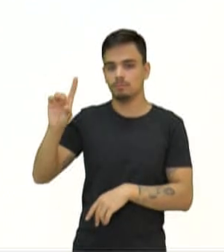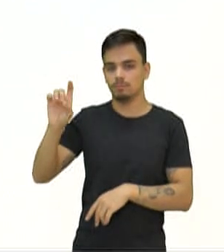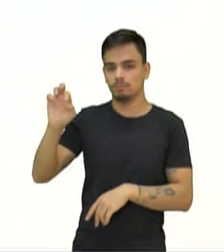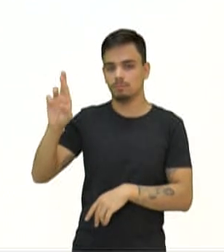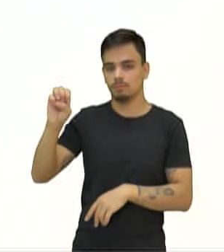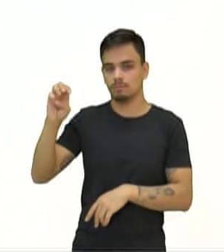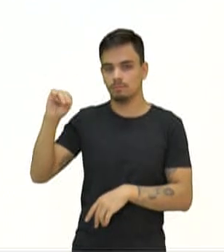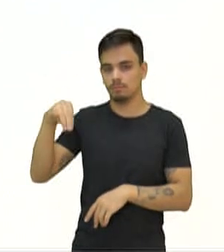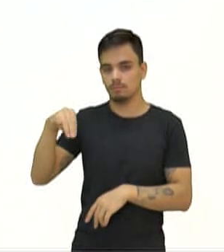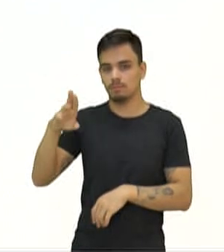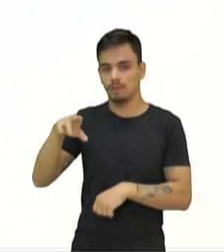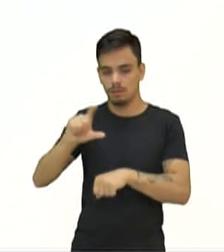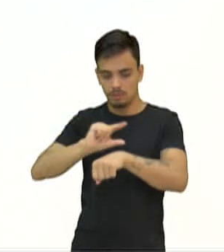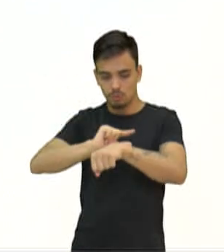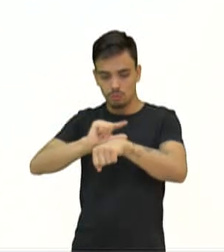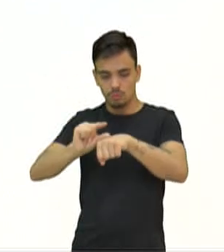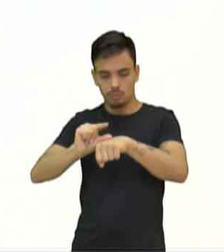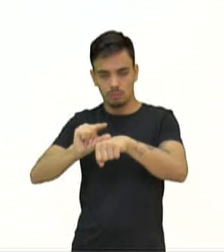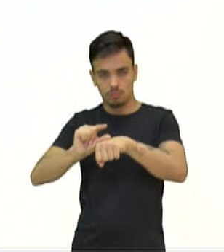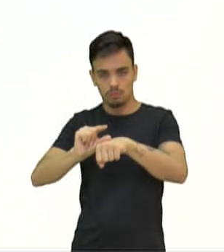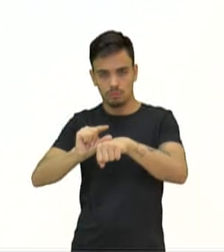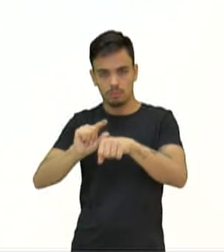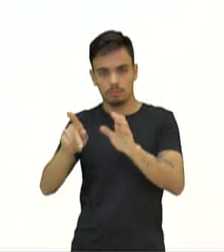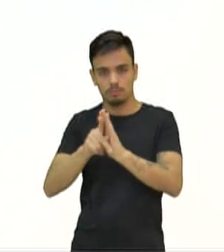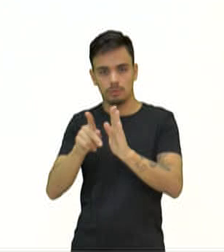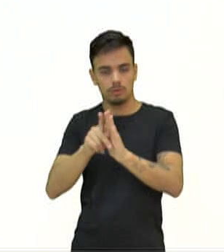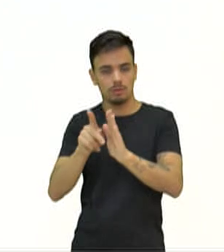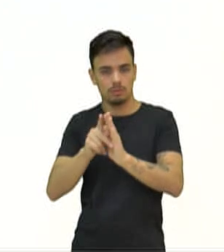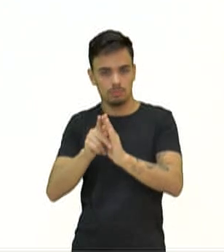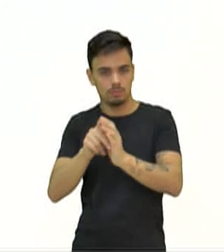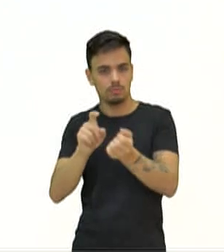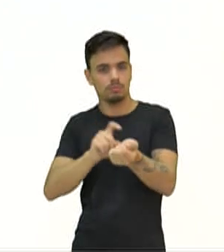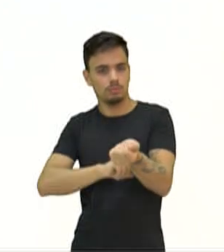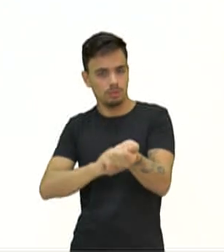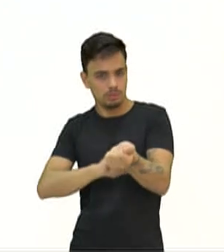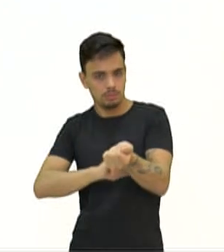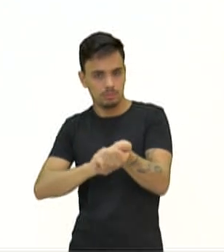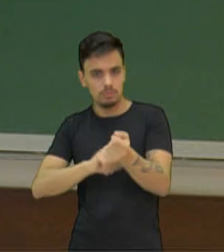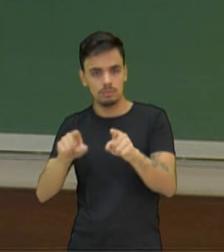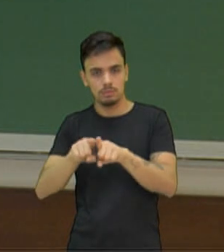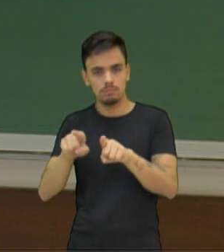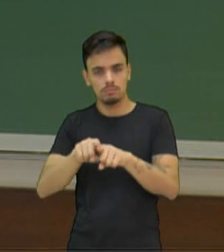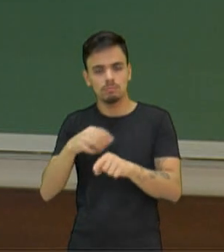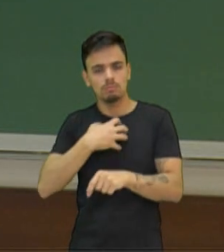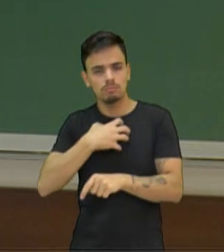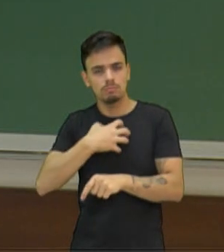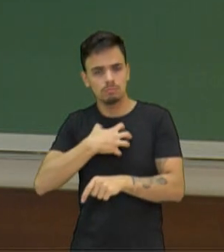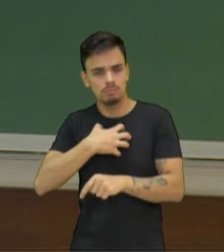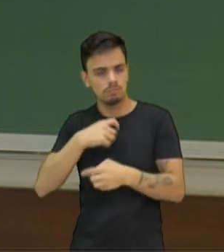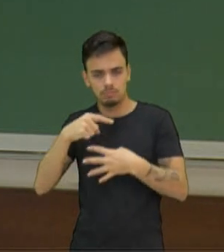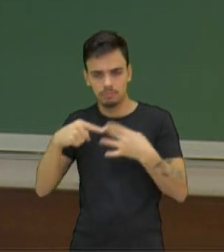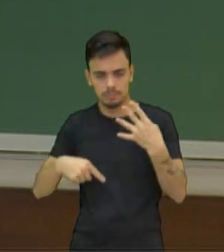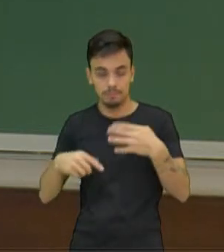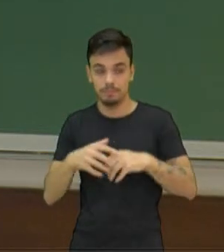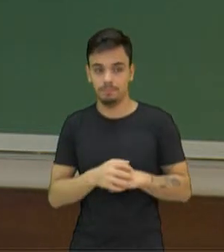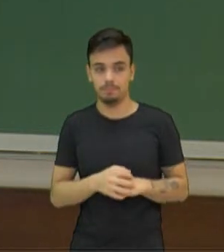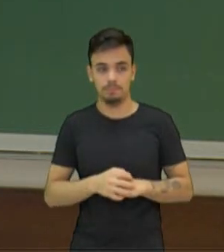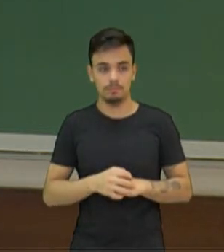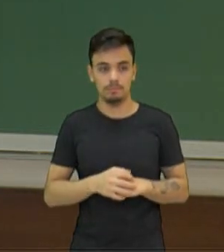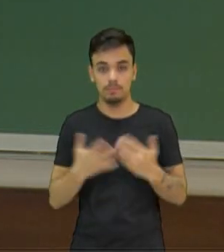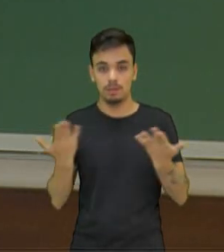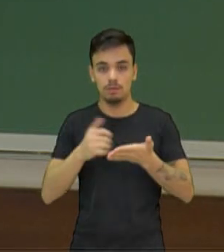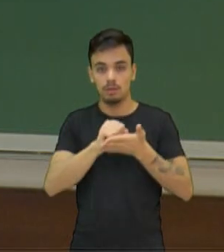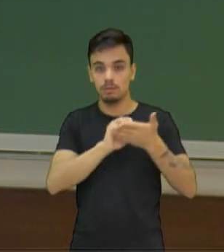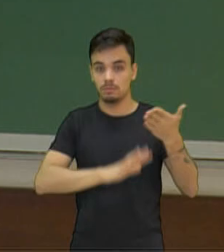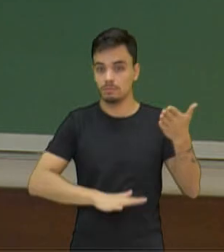né, exterior, irá formar o sistema nervoso, os órgãos dos sentidos e a epiderme. Muito bem. Vamos para um